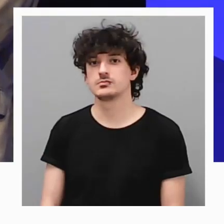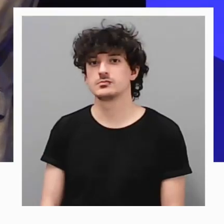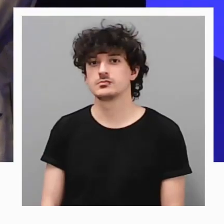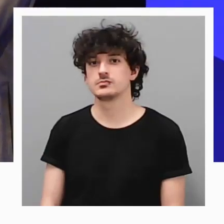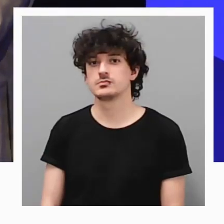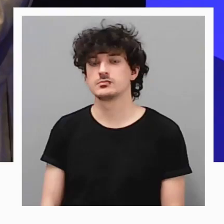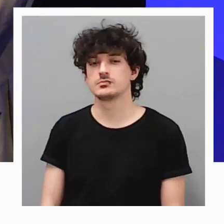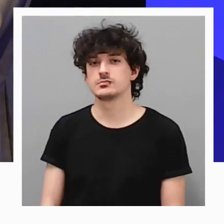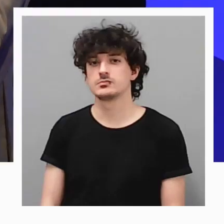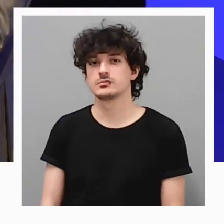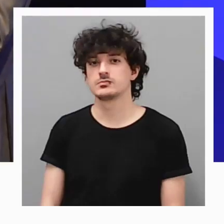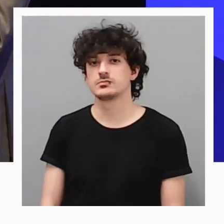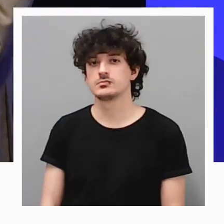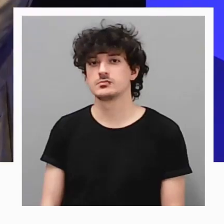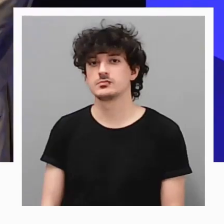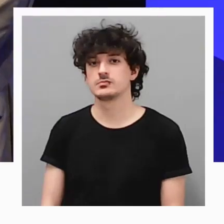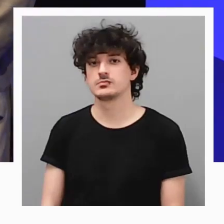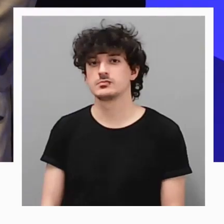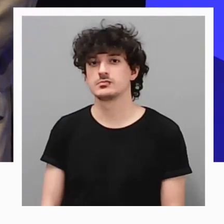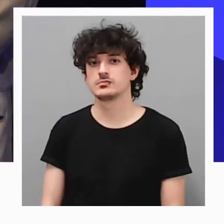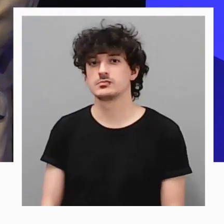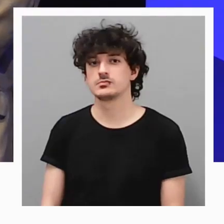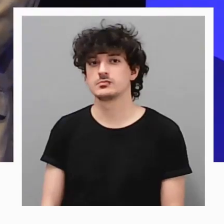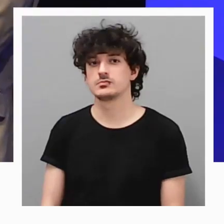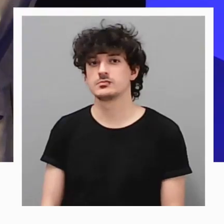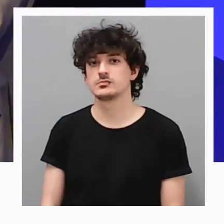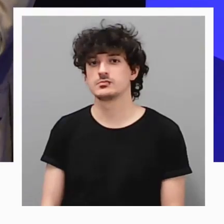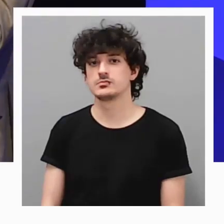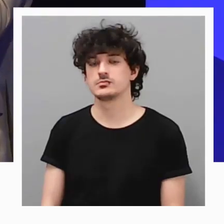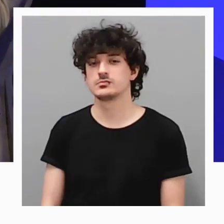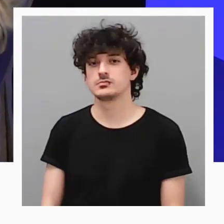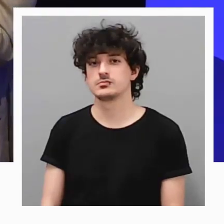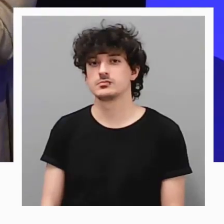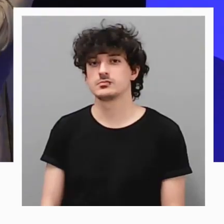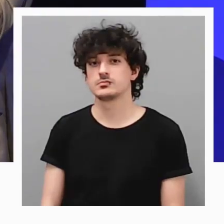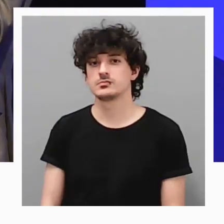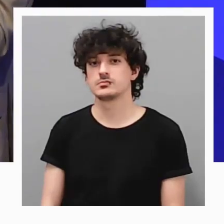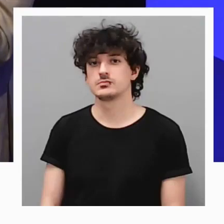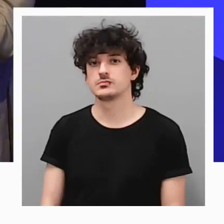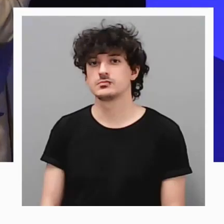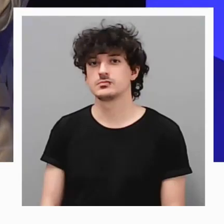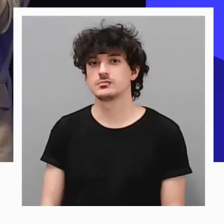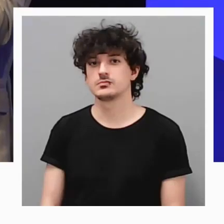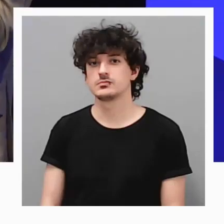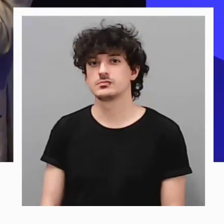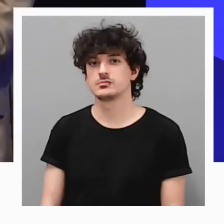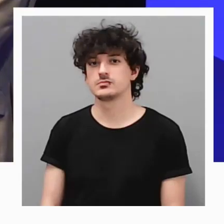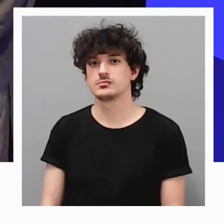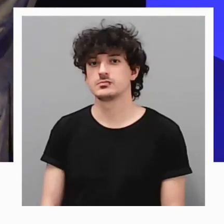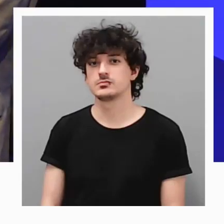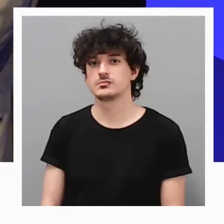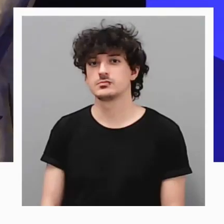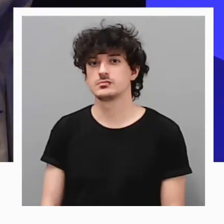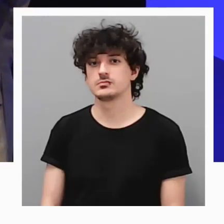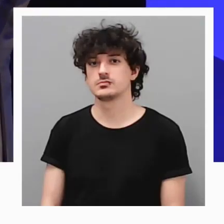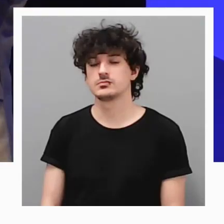que basicamente um hub de empreendedorismo e inovação social destinado a apoiar os empreendedores e as organizações e as startups de